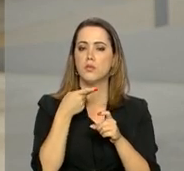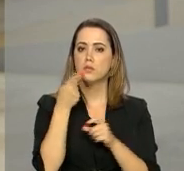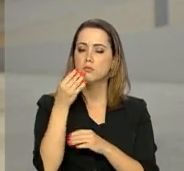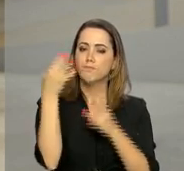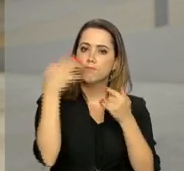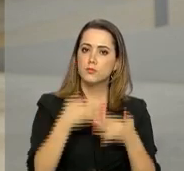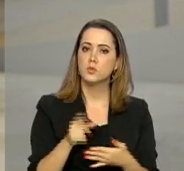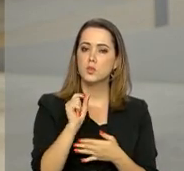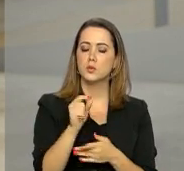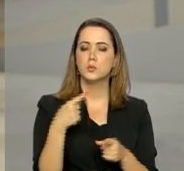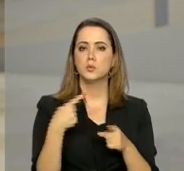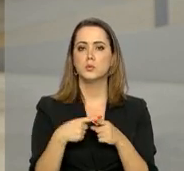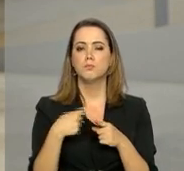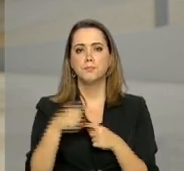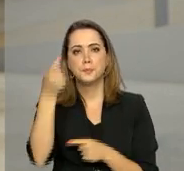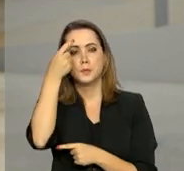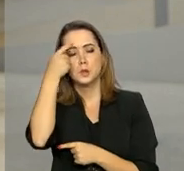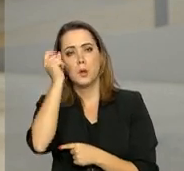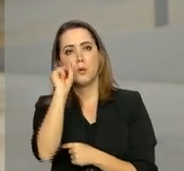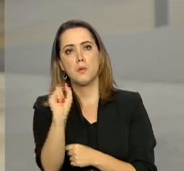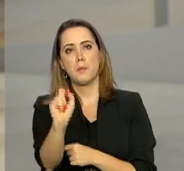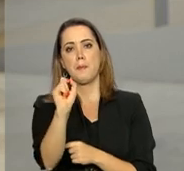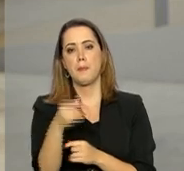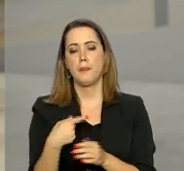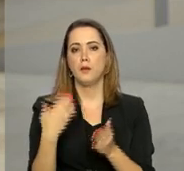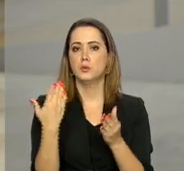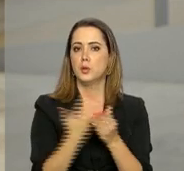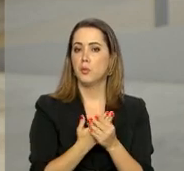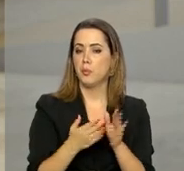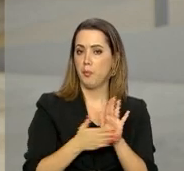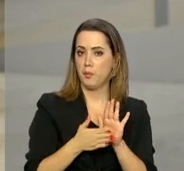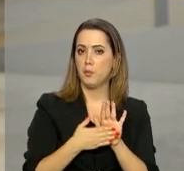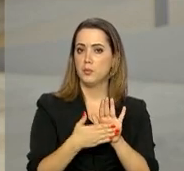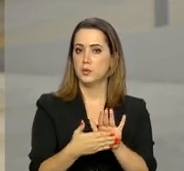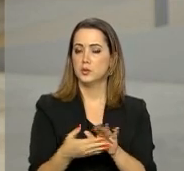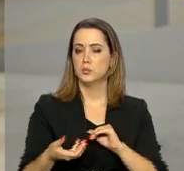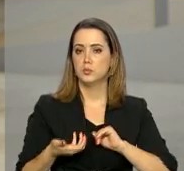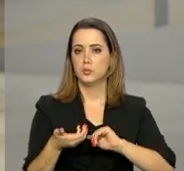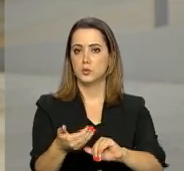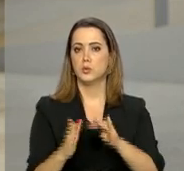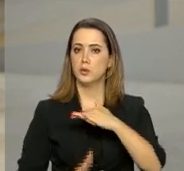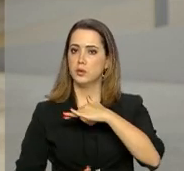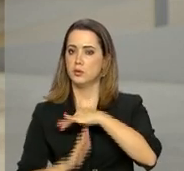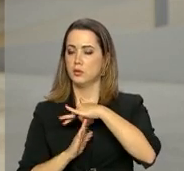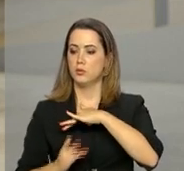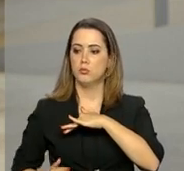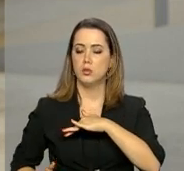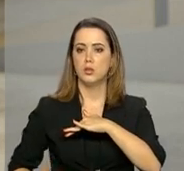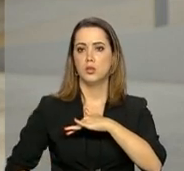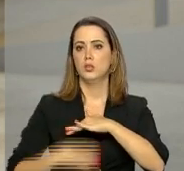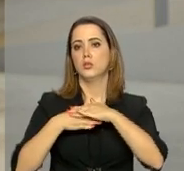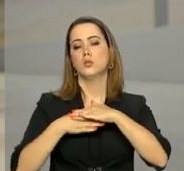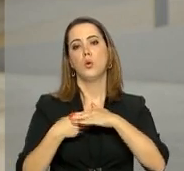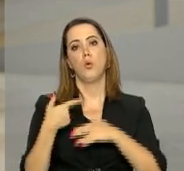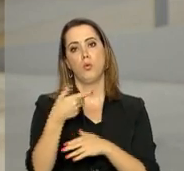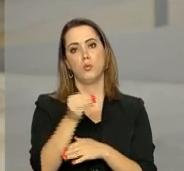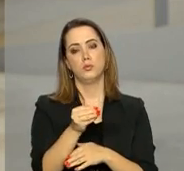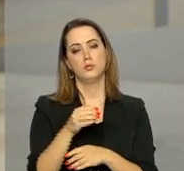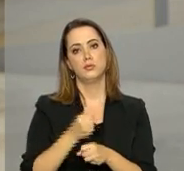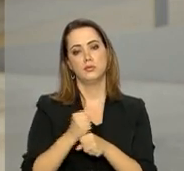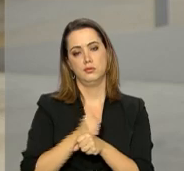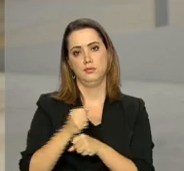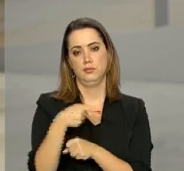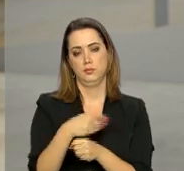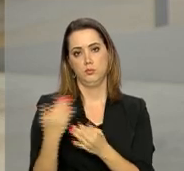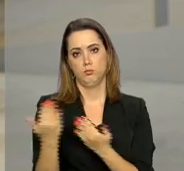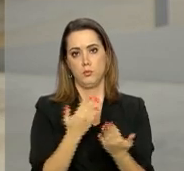foi pensada levando em conta a proposta enviada ao Congresso Nacional que limita os gastos do Executivo nos próximos 20 anos ao índice